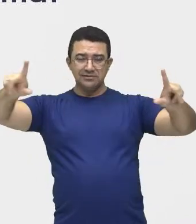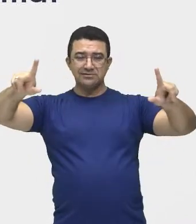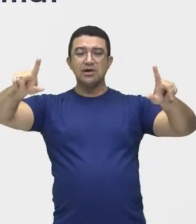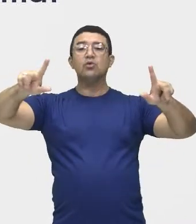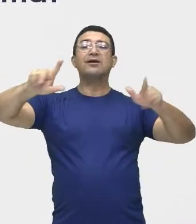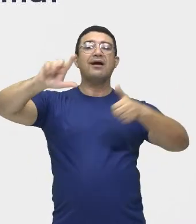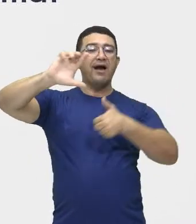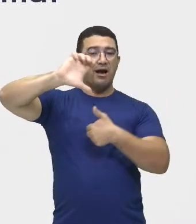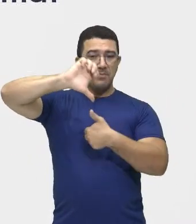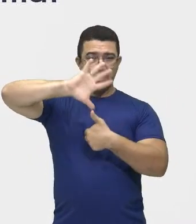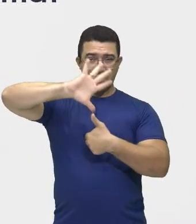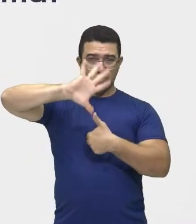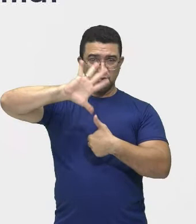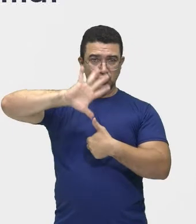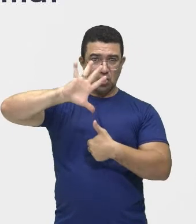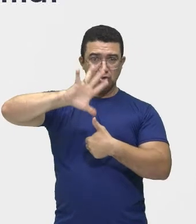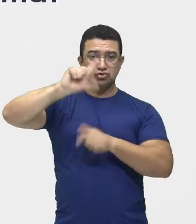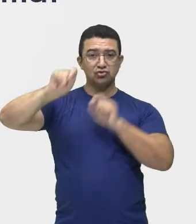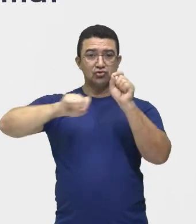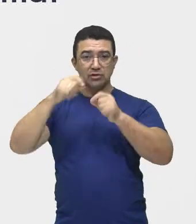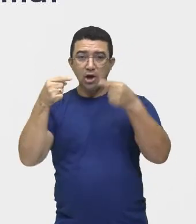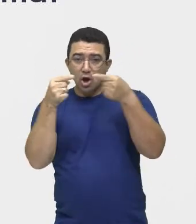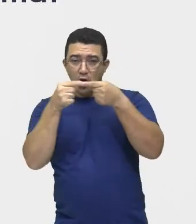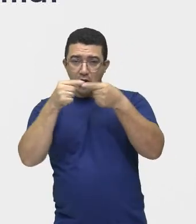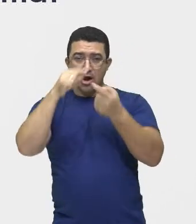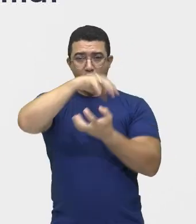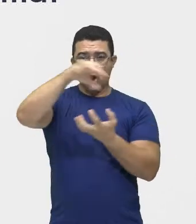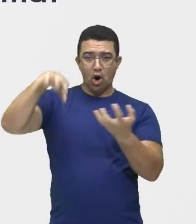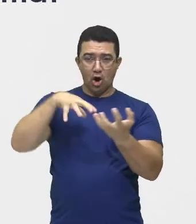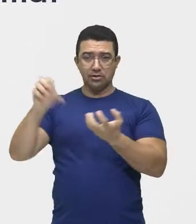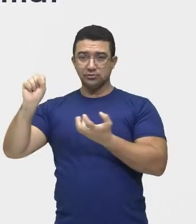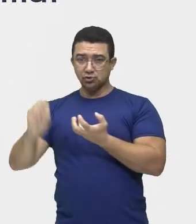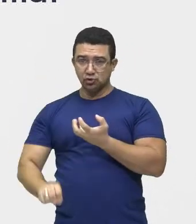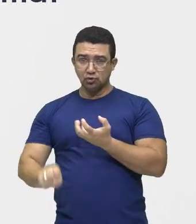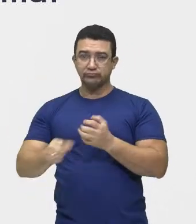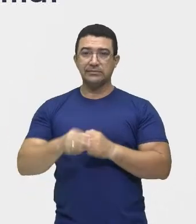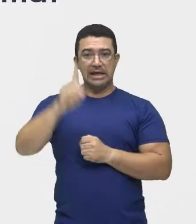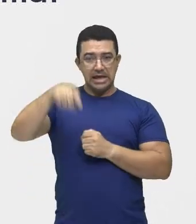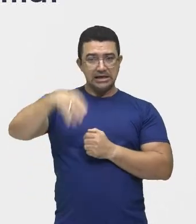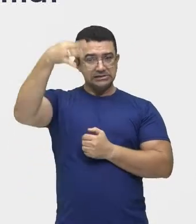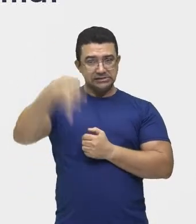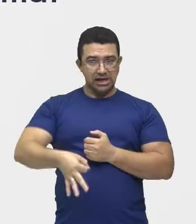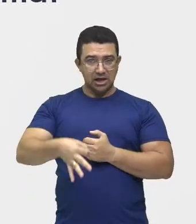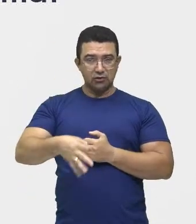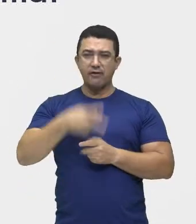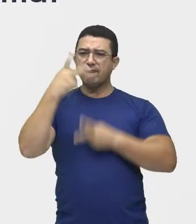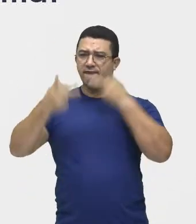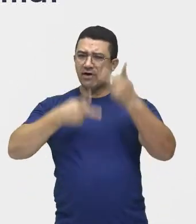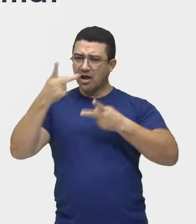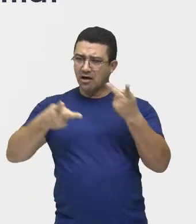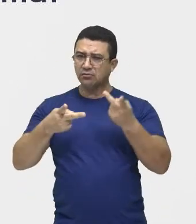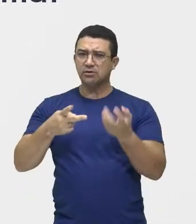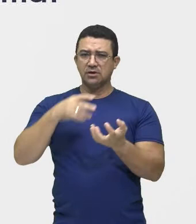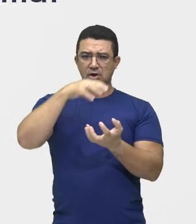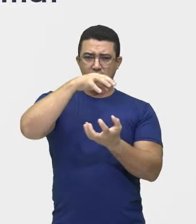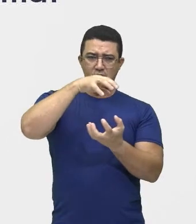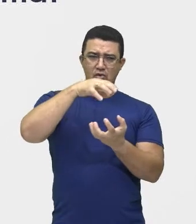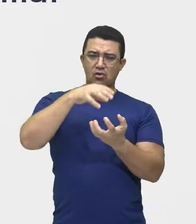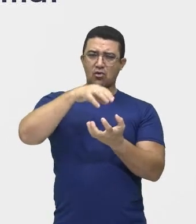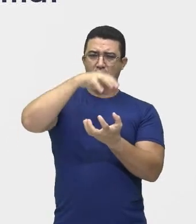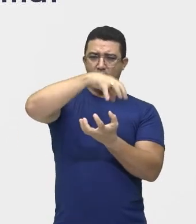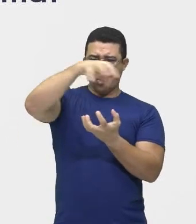com relação às chamadas colônias do Sul. É correto afirmar que as colônias